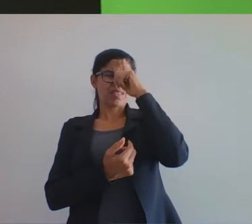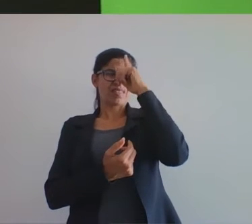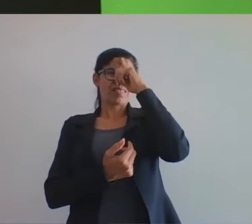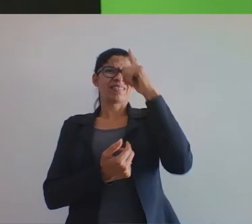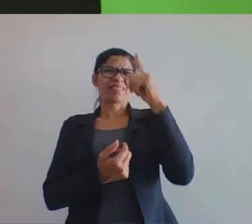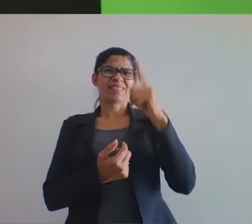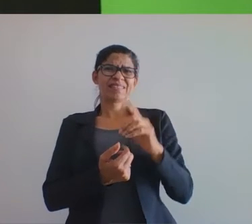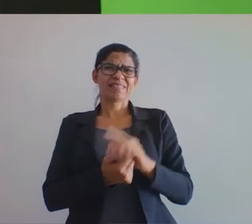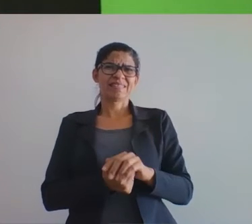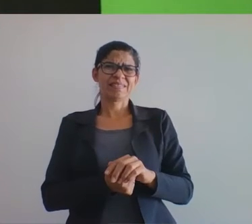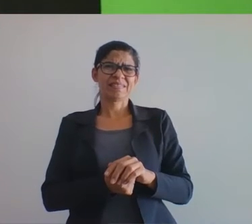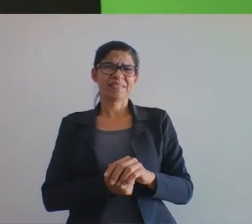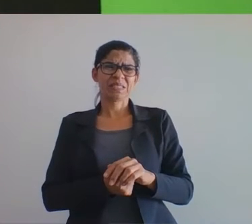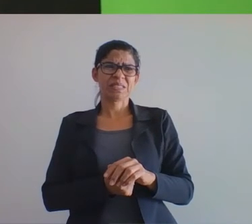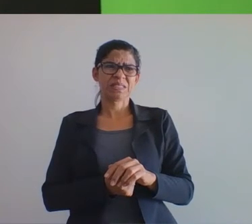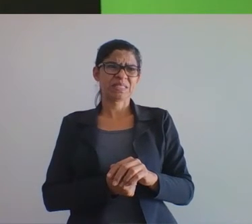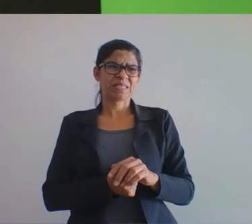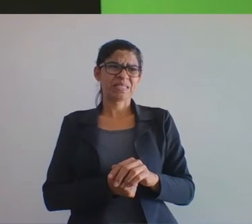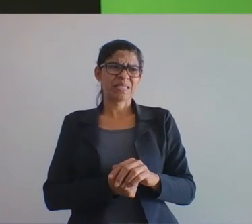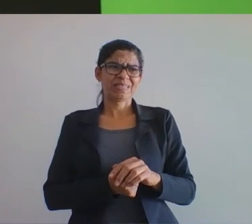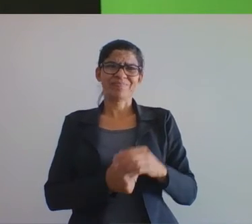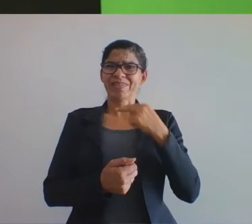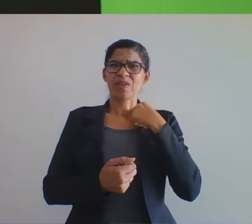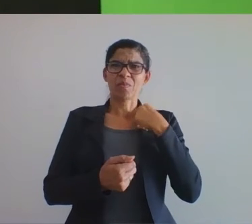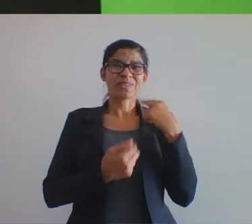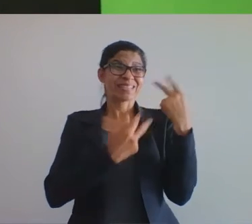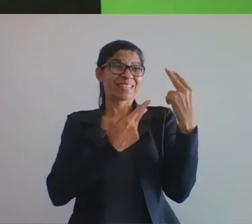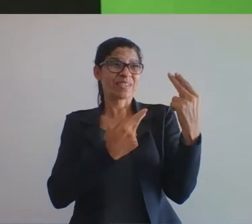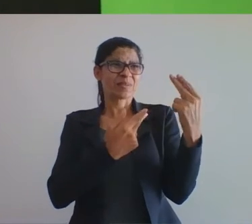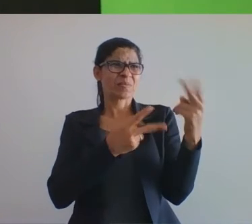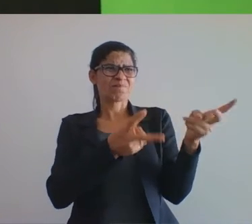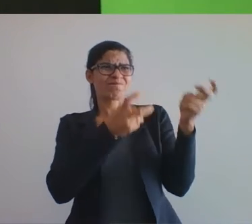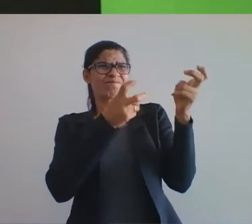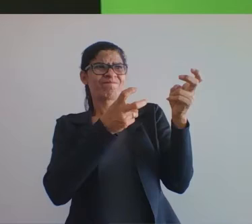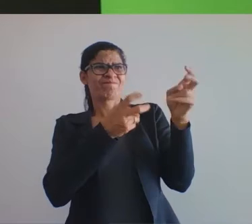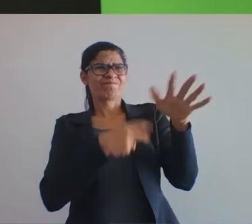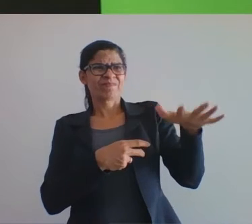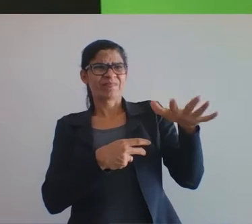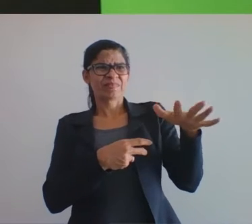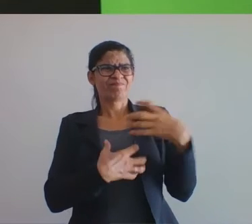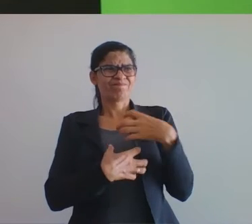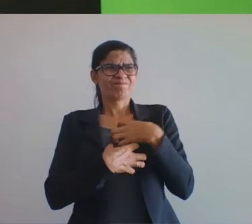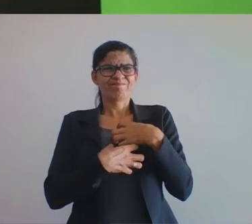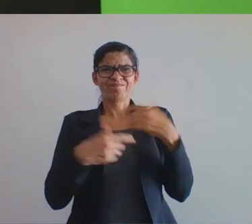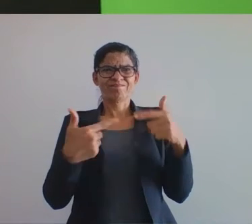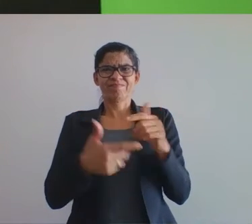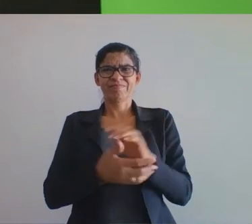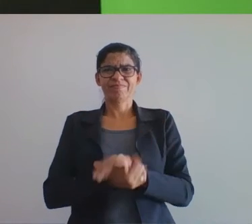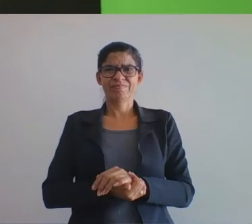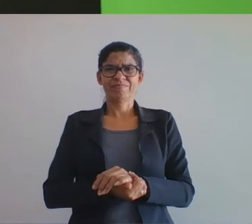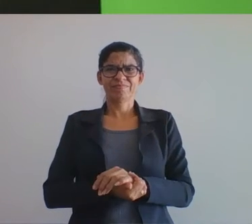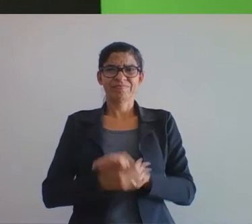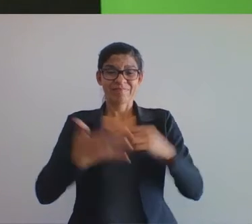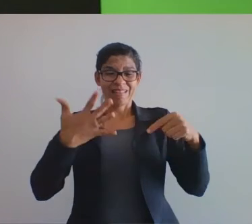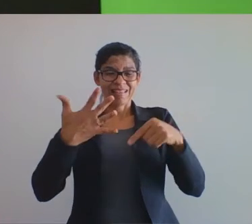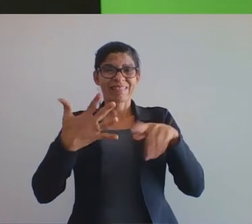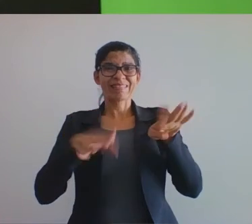não pode ser atribuída a uma impressão deve ser sem sentido. Hume também levantou